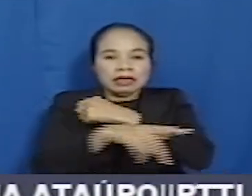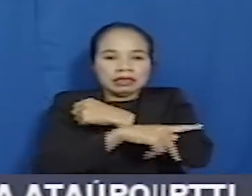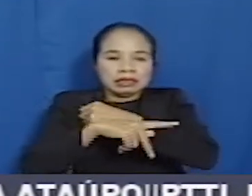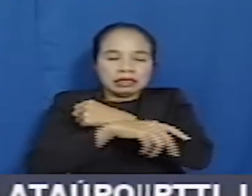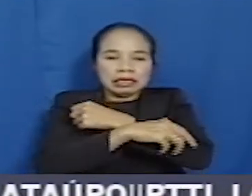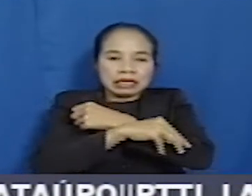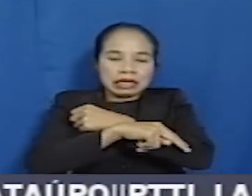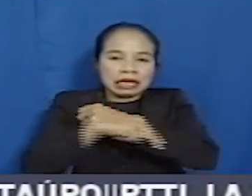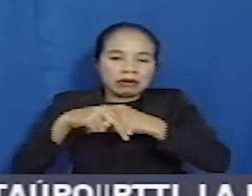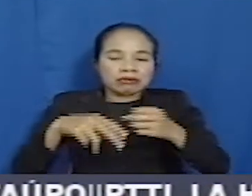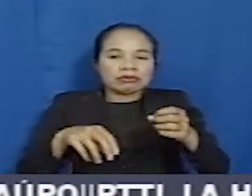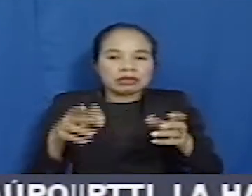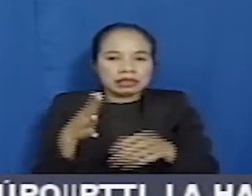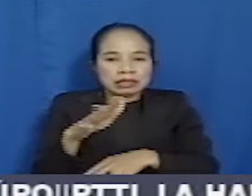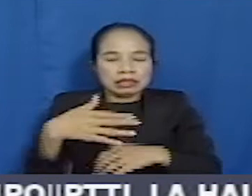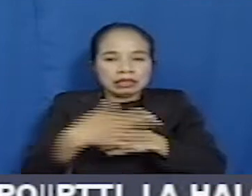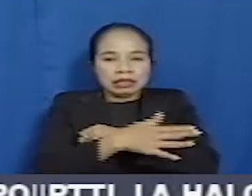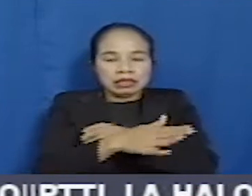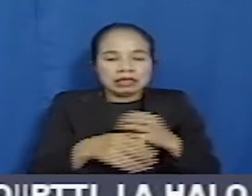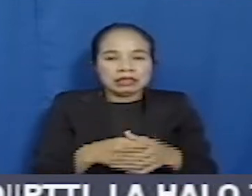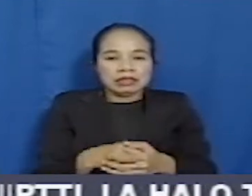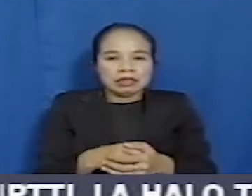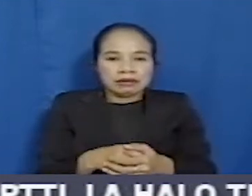Significa que estabelece um posto da crema,